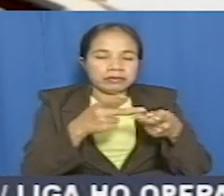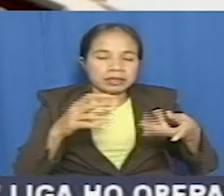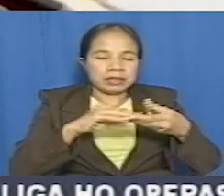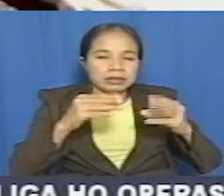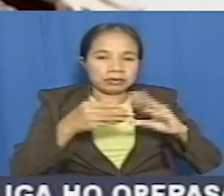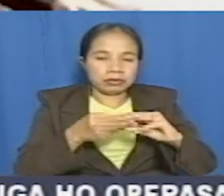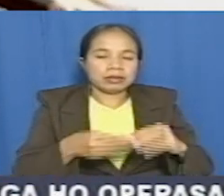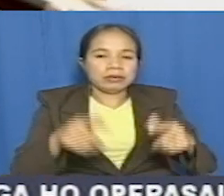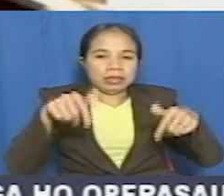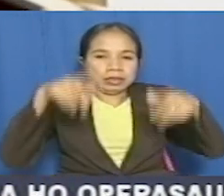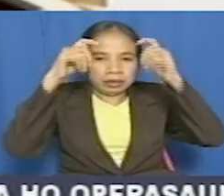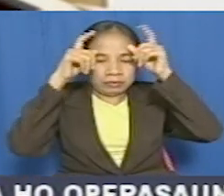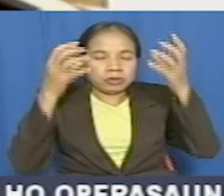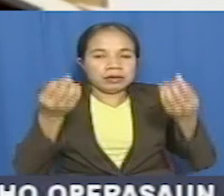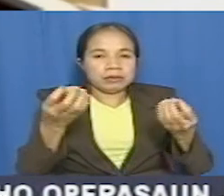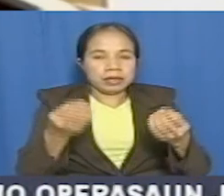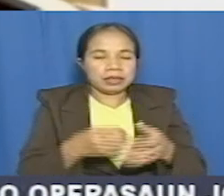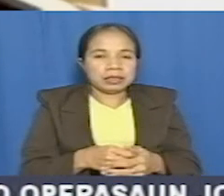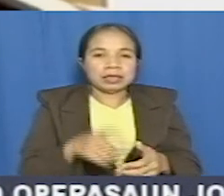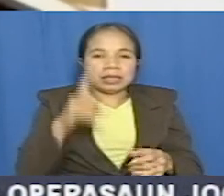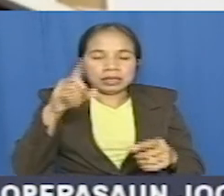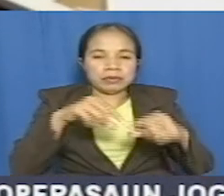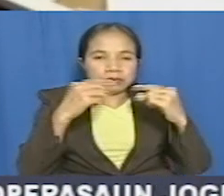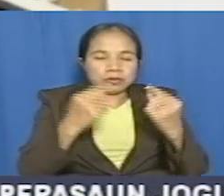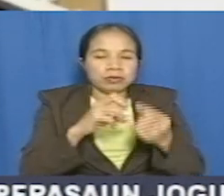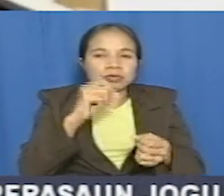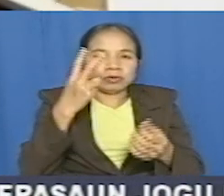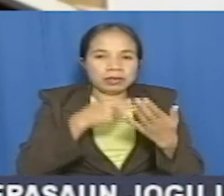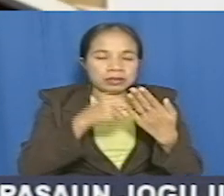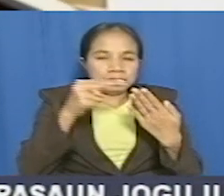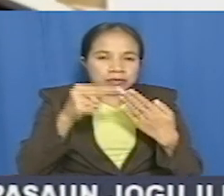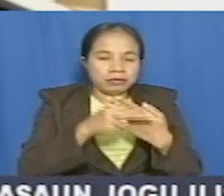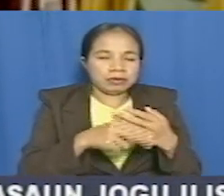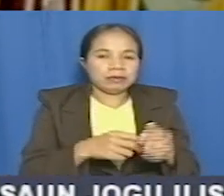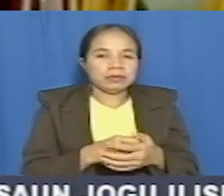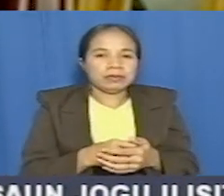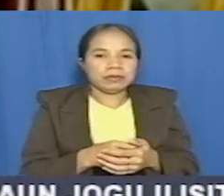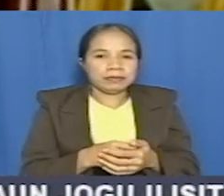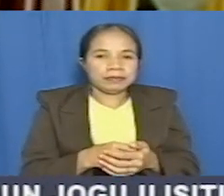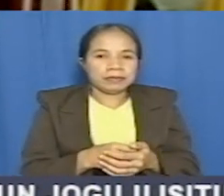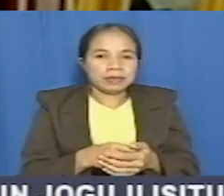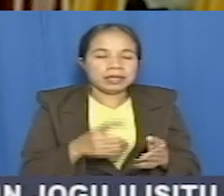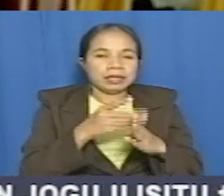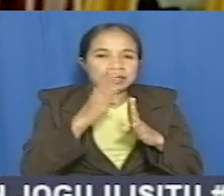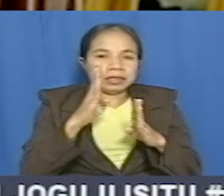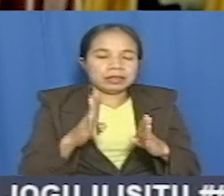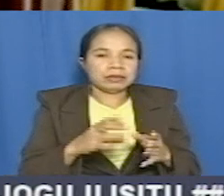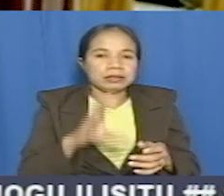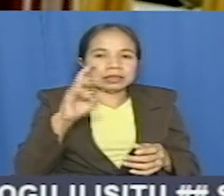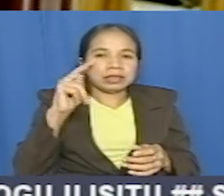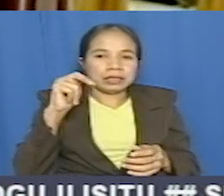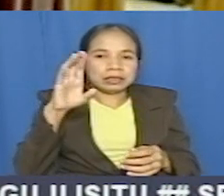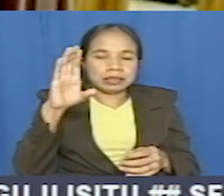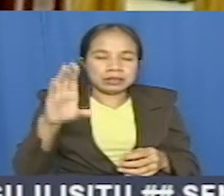né? Idem acontecer, não é? Monumento de 2 de novembro, acontecimento de Santa Cruz. Diretor Executivo Centro